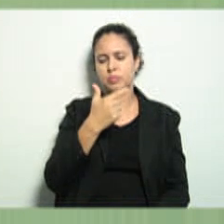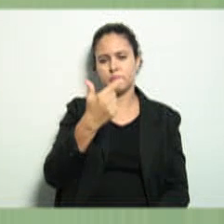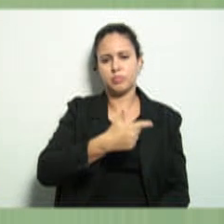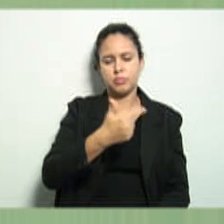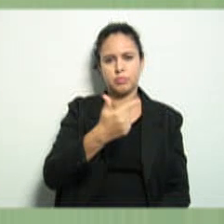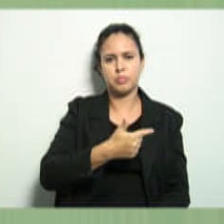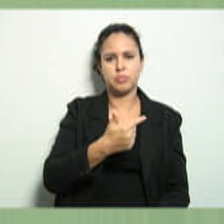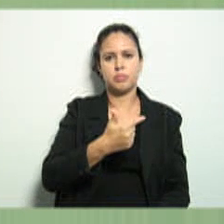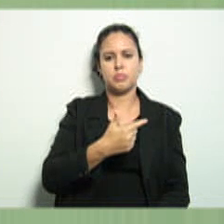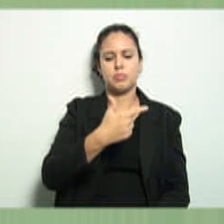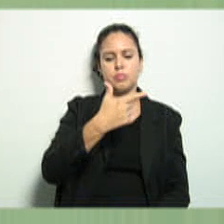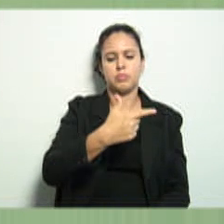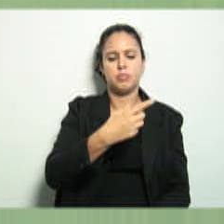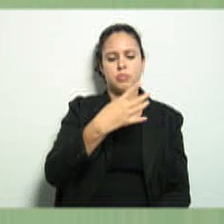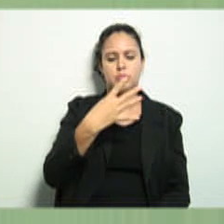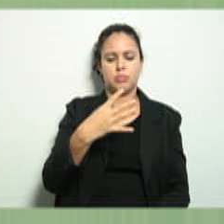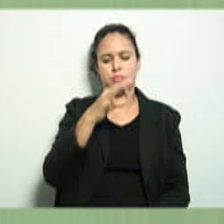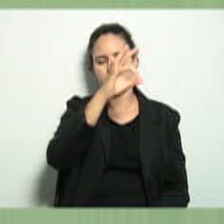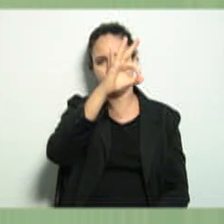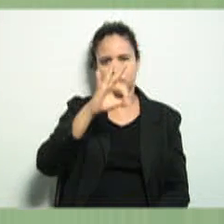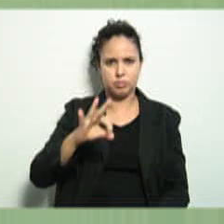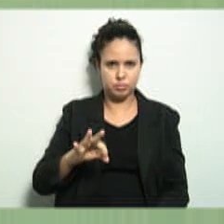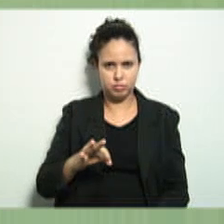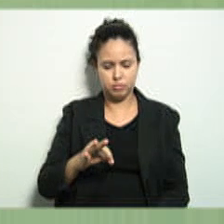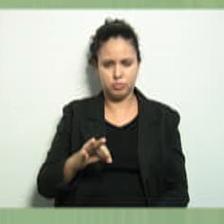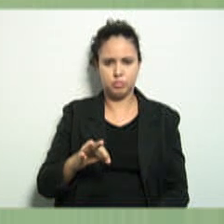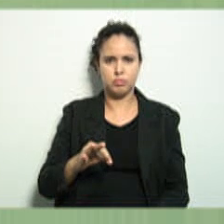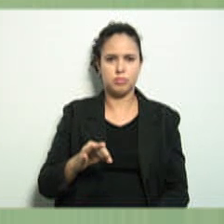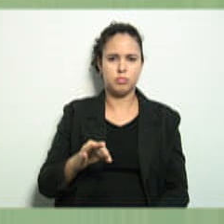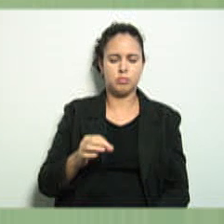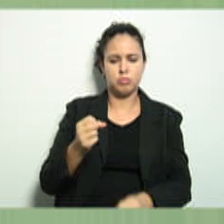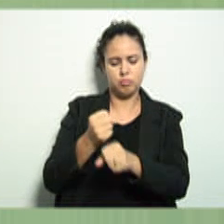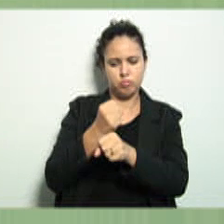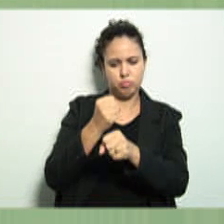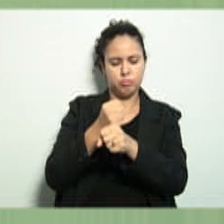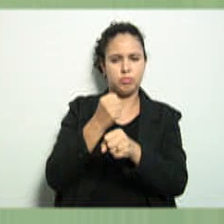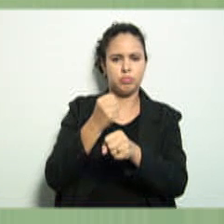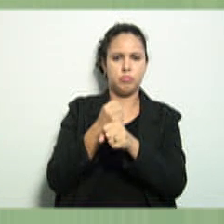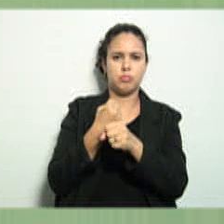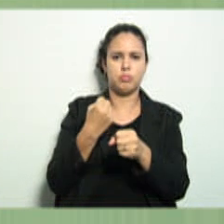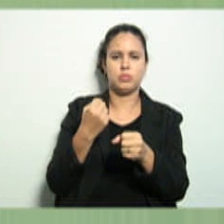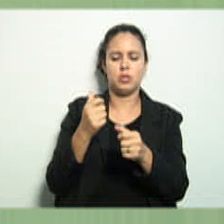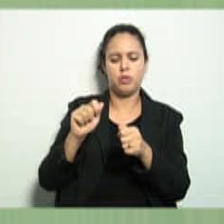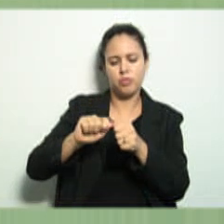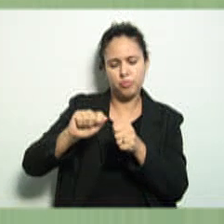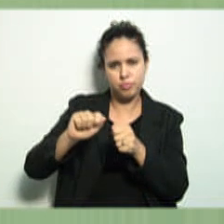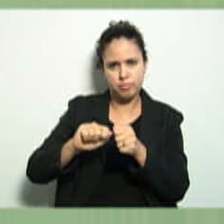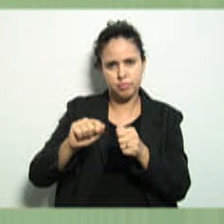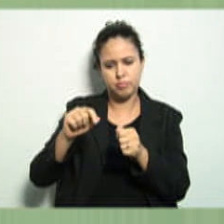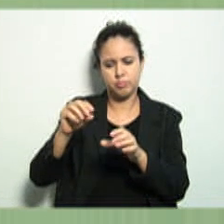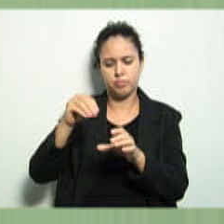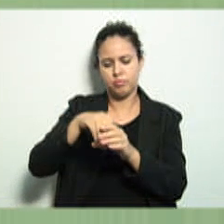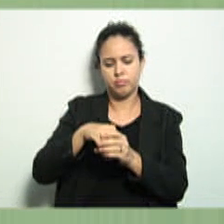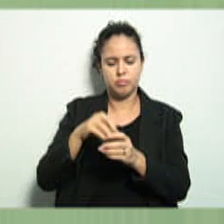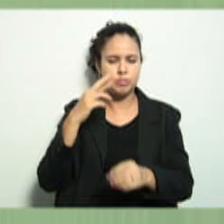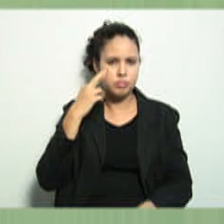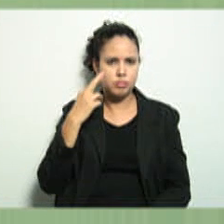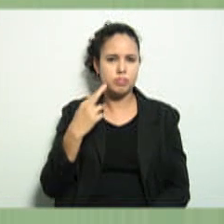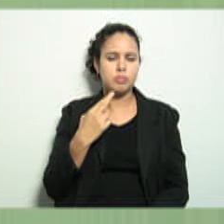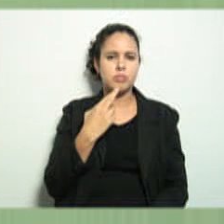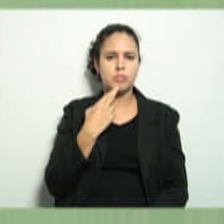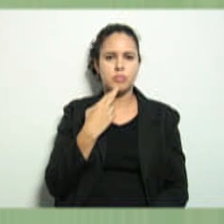com 24,4% da produção do setor industrial do estado. Nós temos as